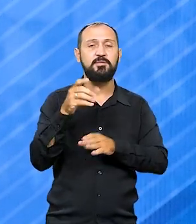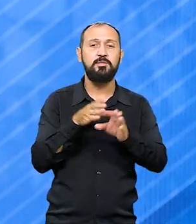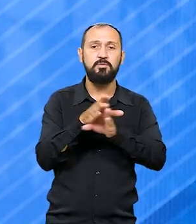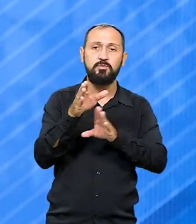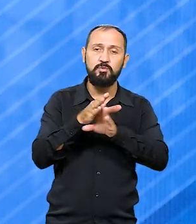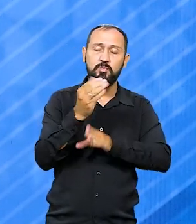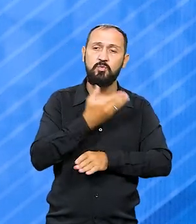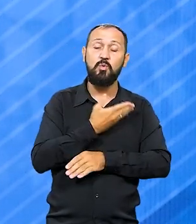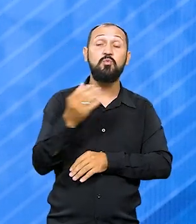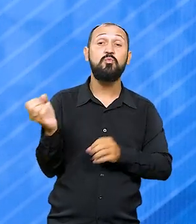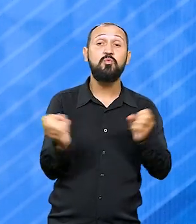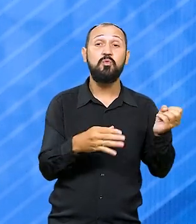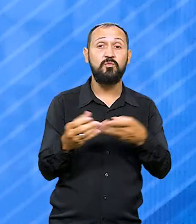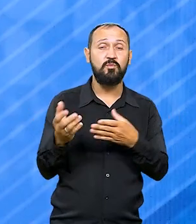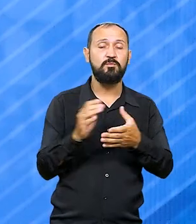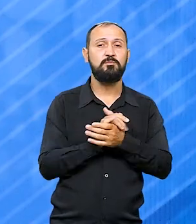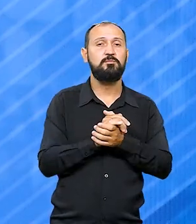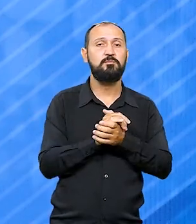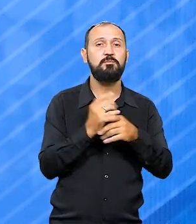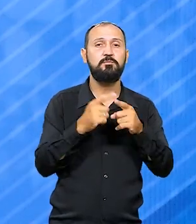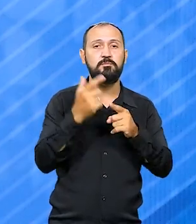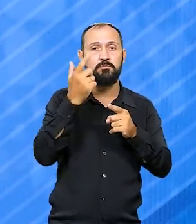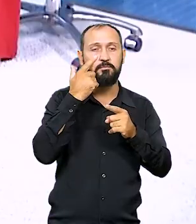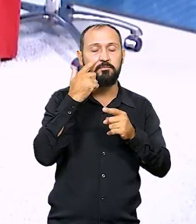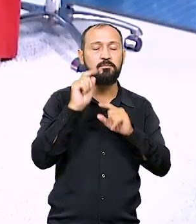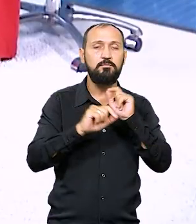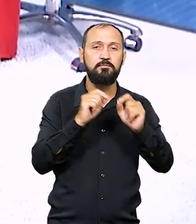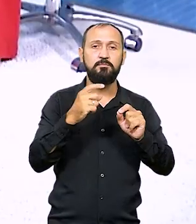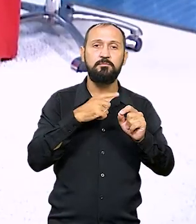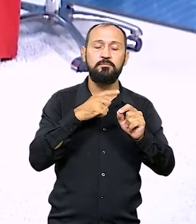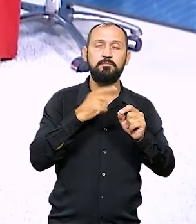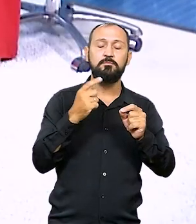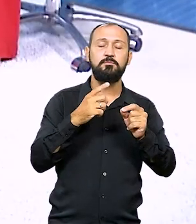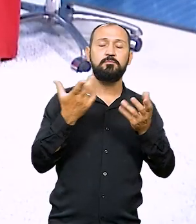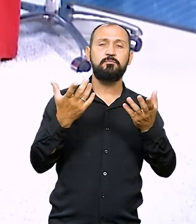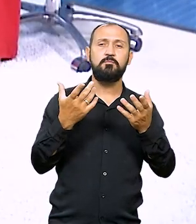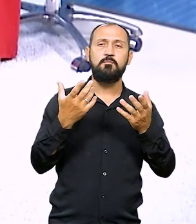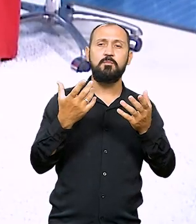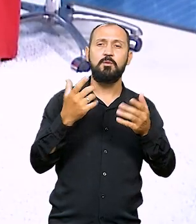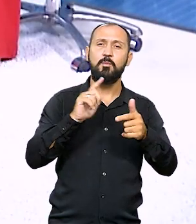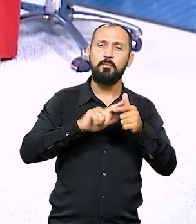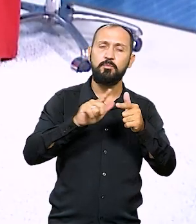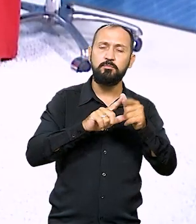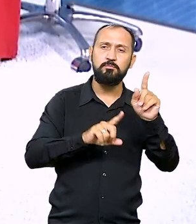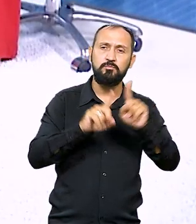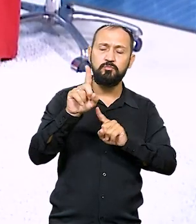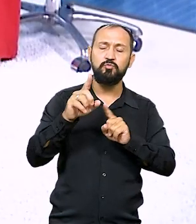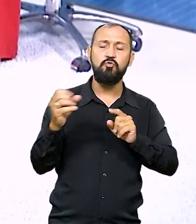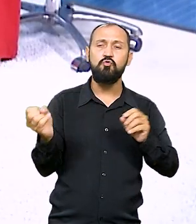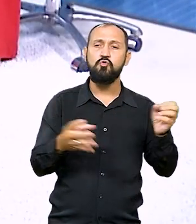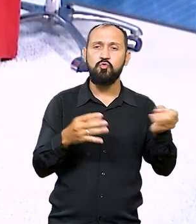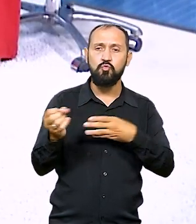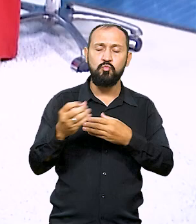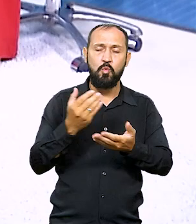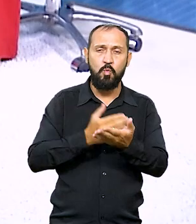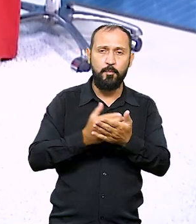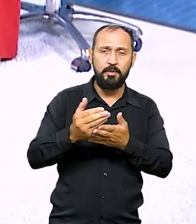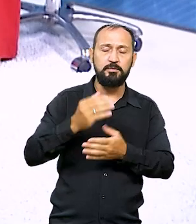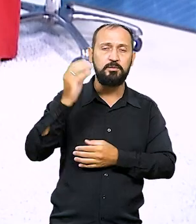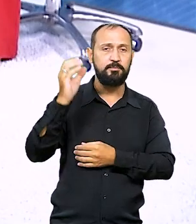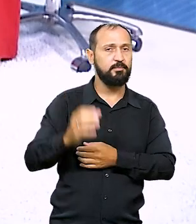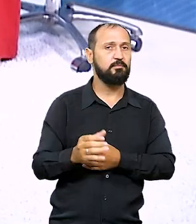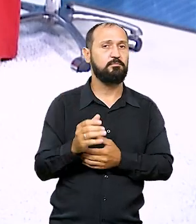e instruções aos colegas novos, porque a gente estava vendo que estavam tendo uma crescente muito alta de novos advogados